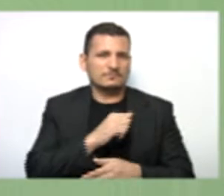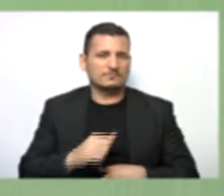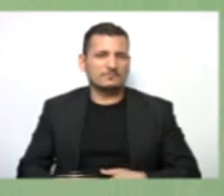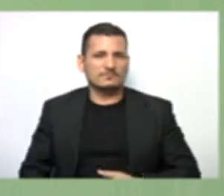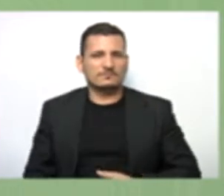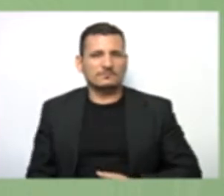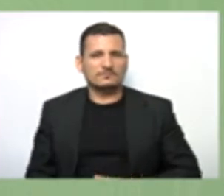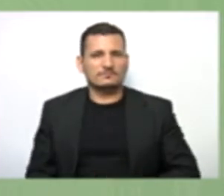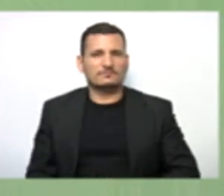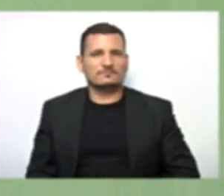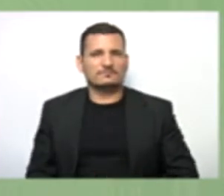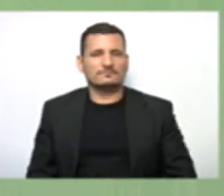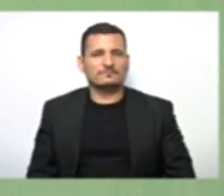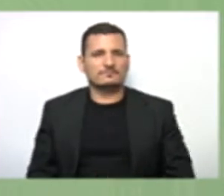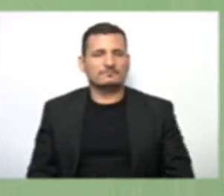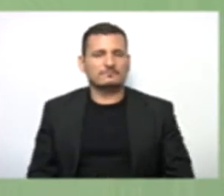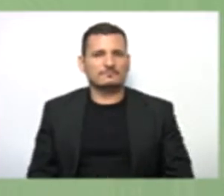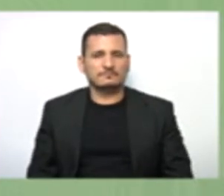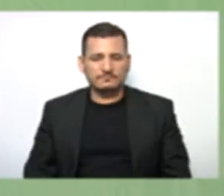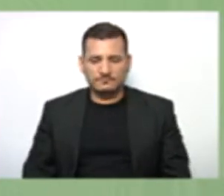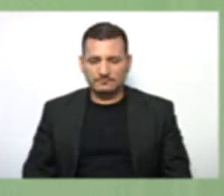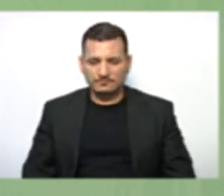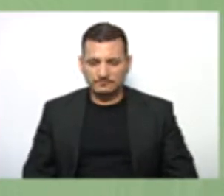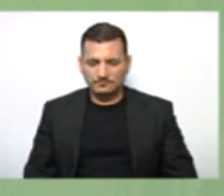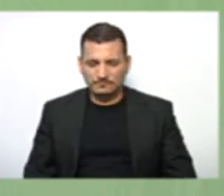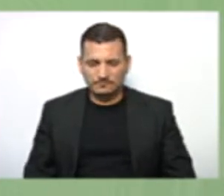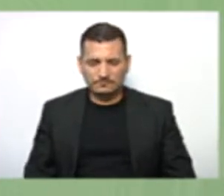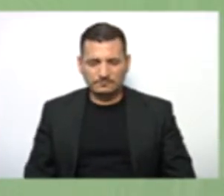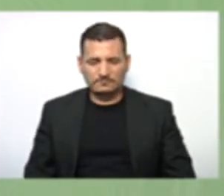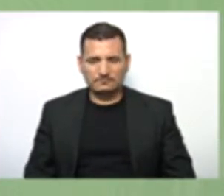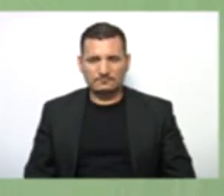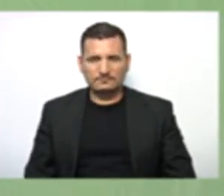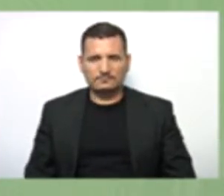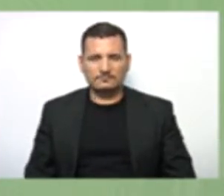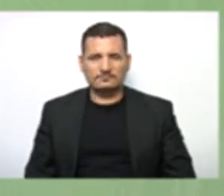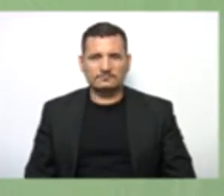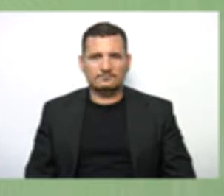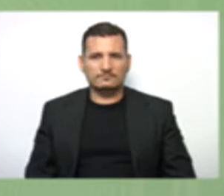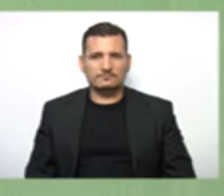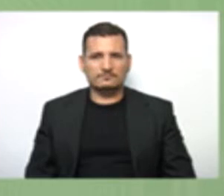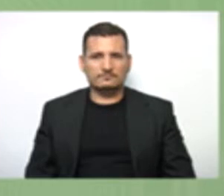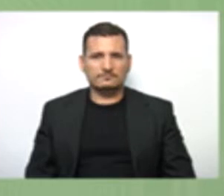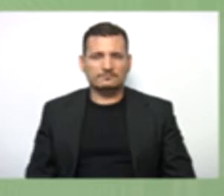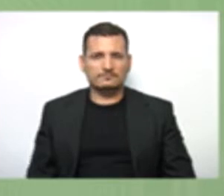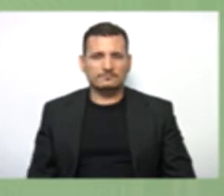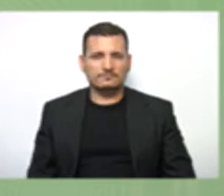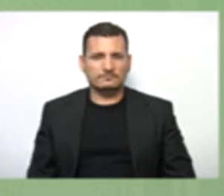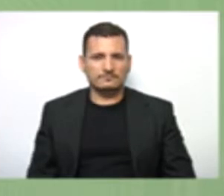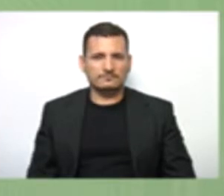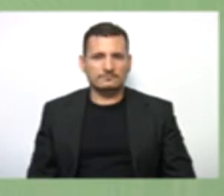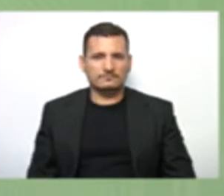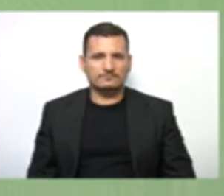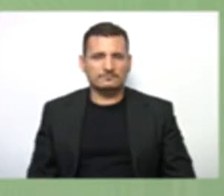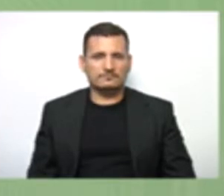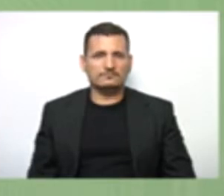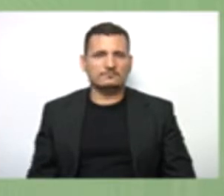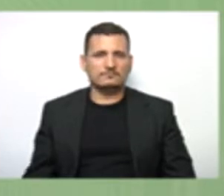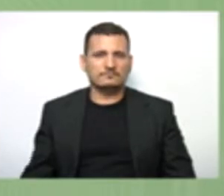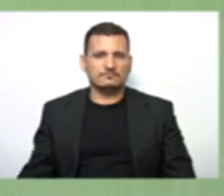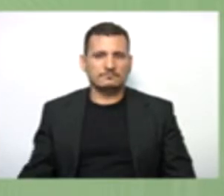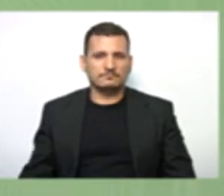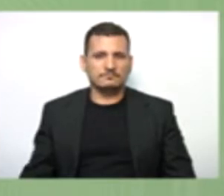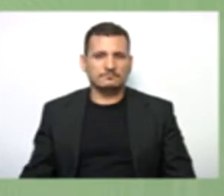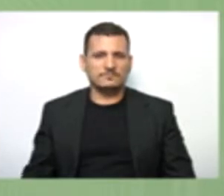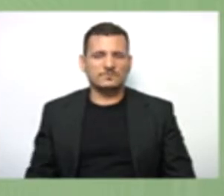do processo, vocês vão verificar como ele acontece, né? Quais os passos que eles passam para realmente executar aquele